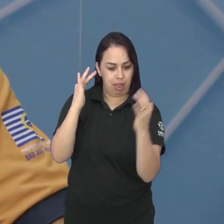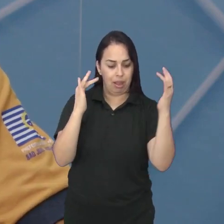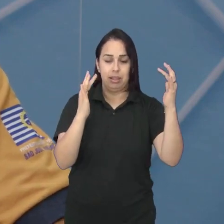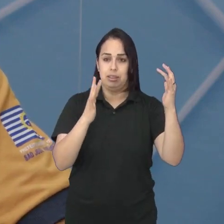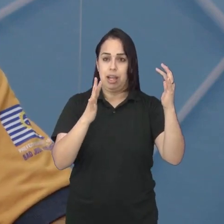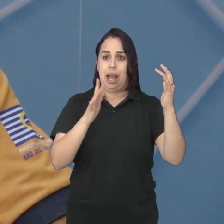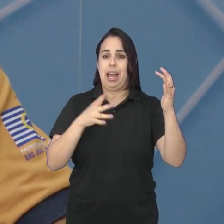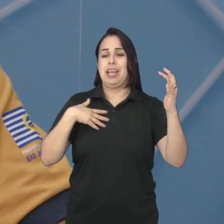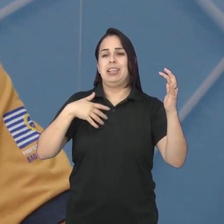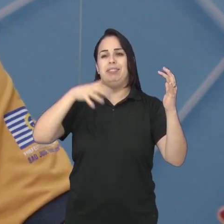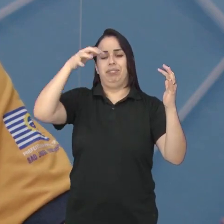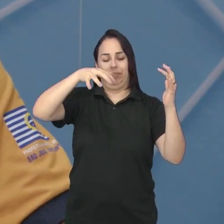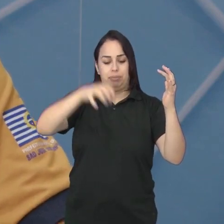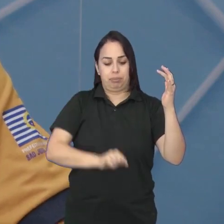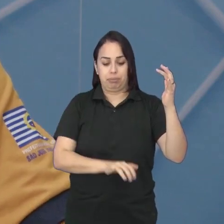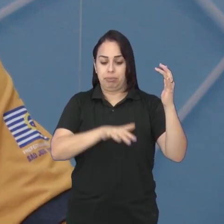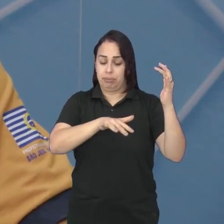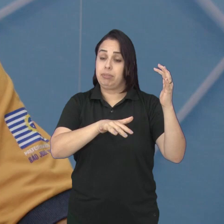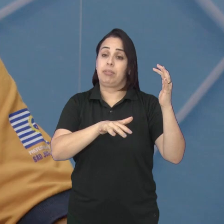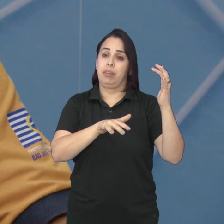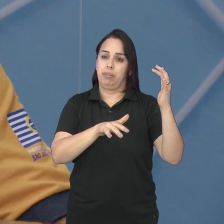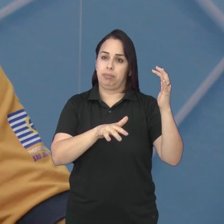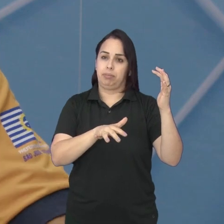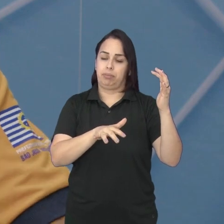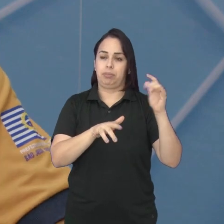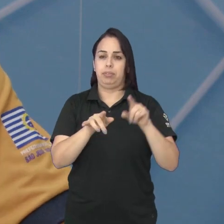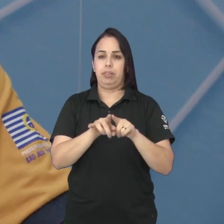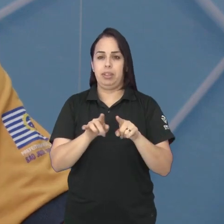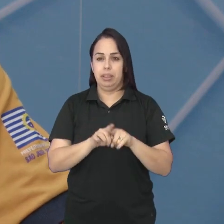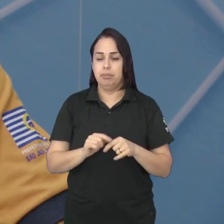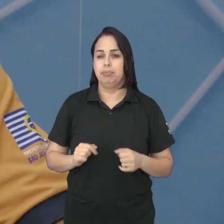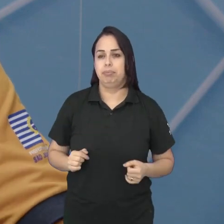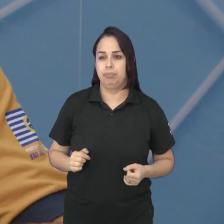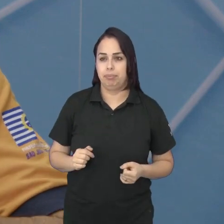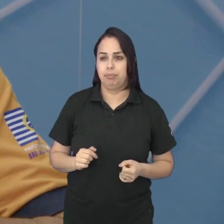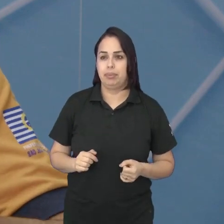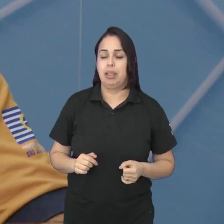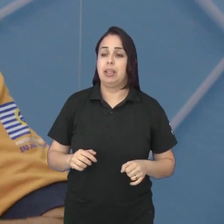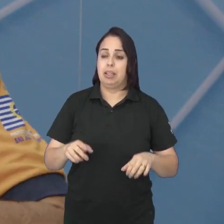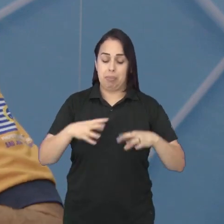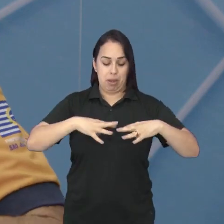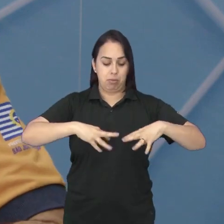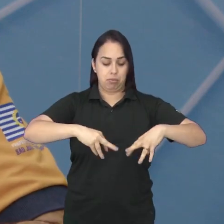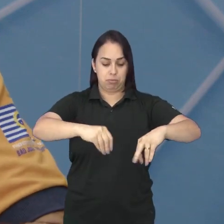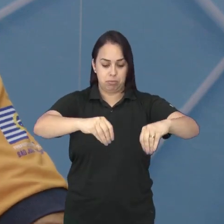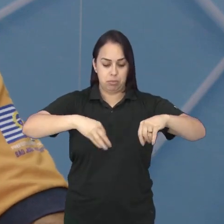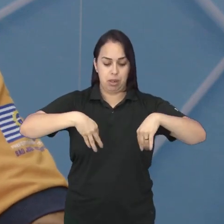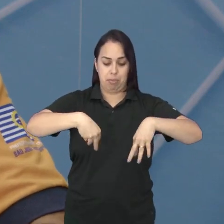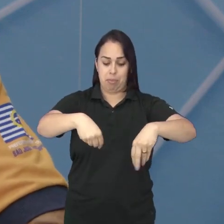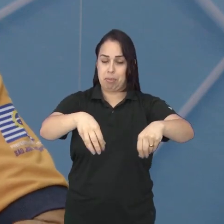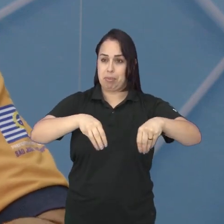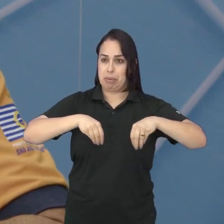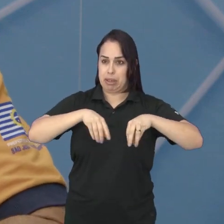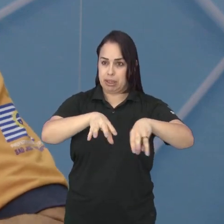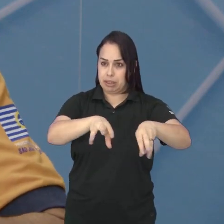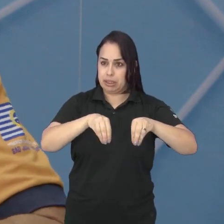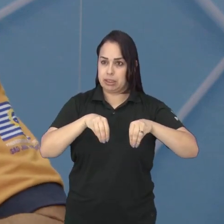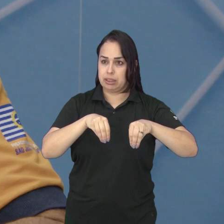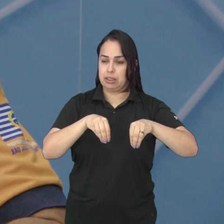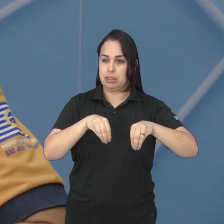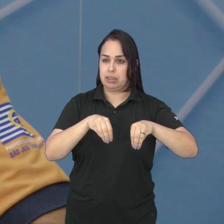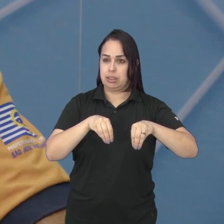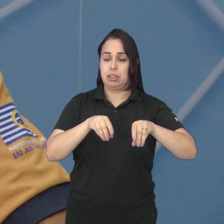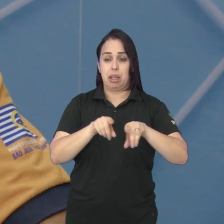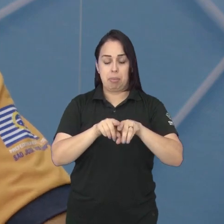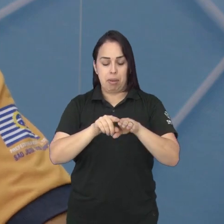também o escoamento, né, o assoreamento, né, que é a própria areia, a própria movimentação da terra que vem e vai se